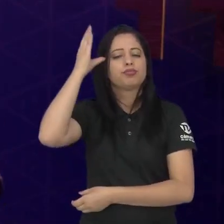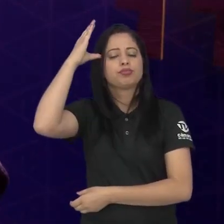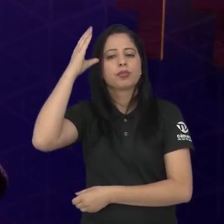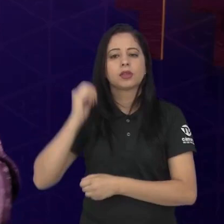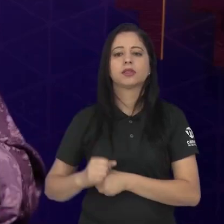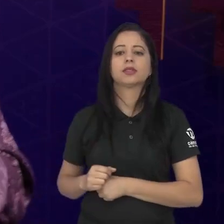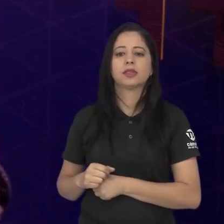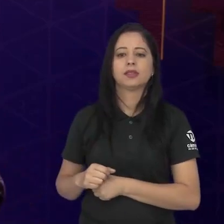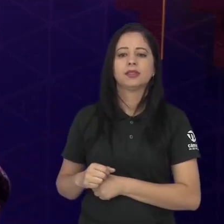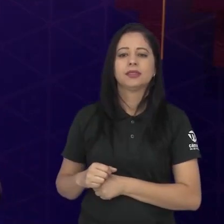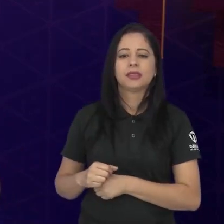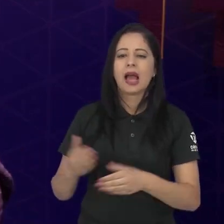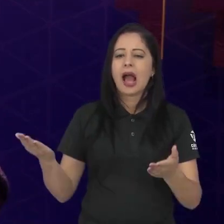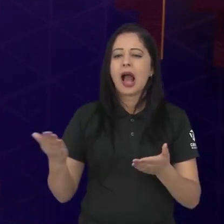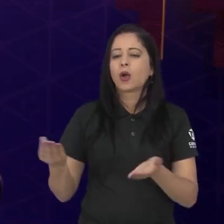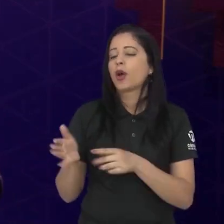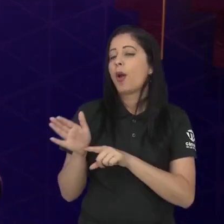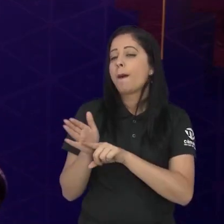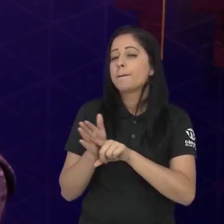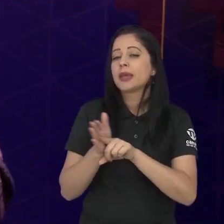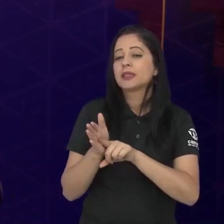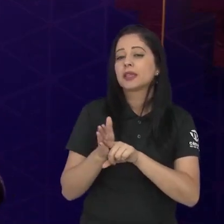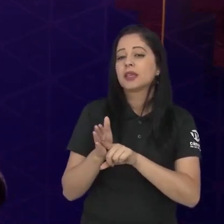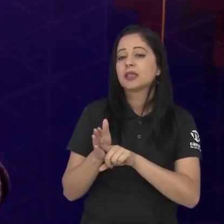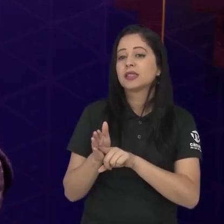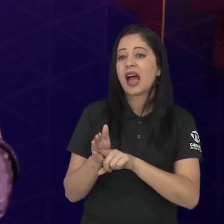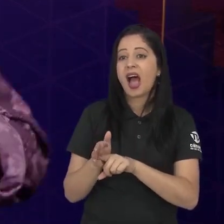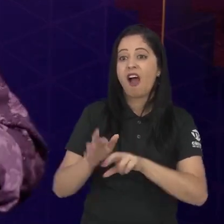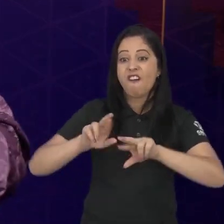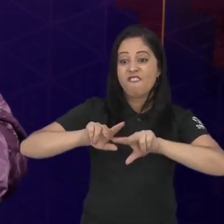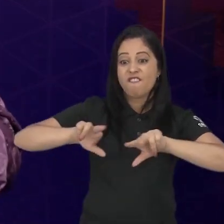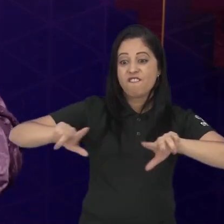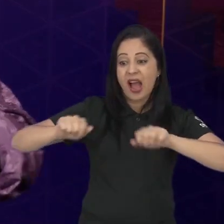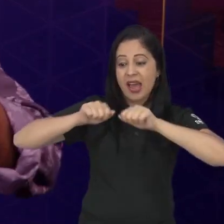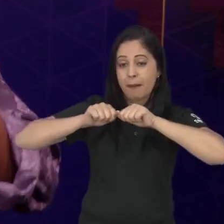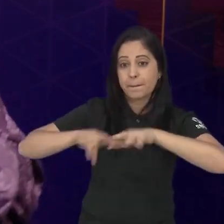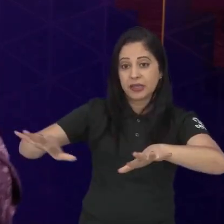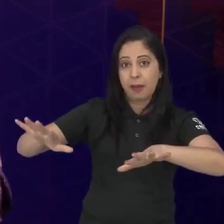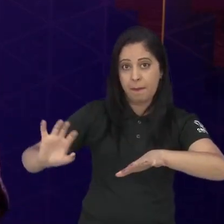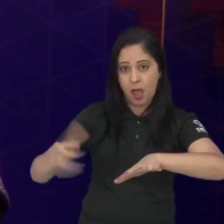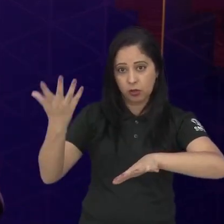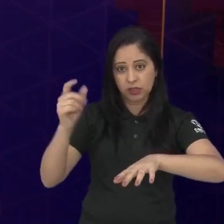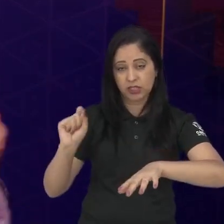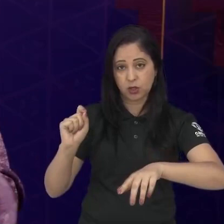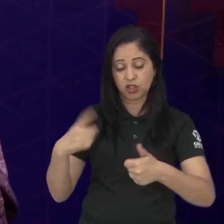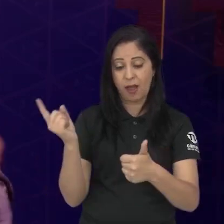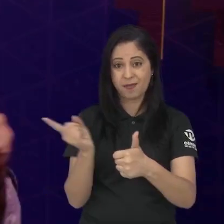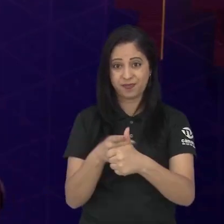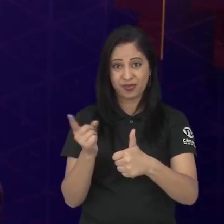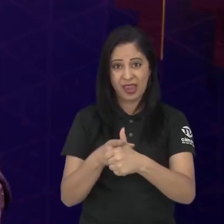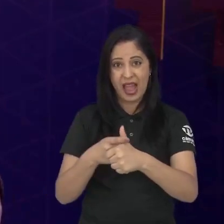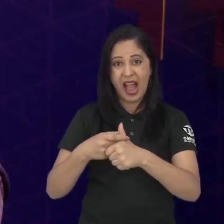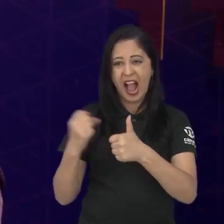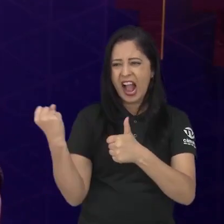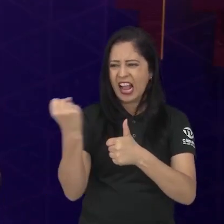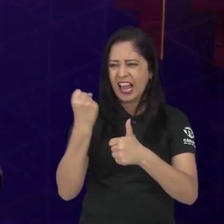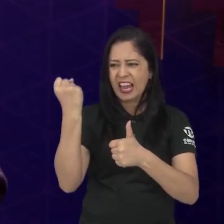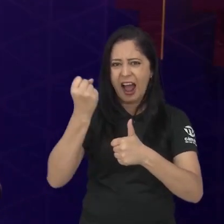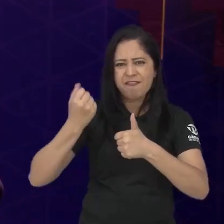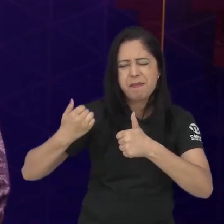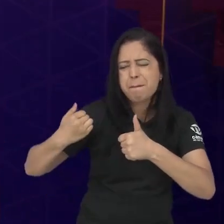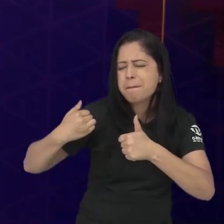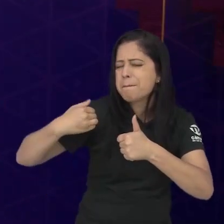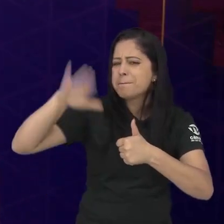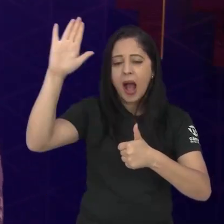galera. Vamos dar uma pincelada aqui em umas outras pandemias que aconteceram. Uma das mais letais da história, né,